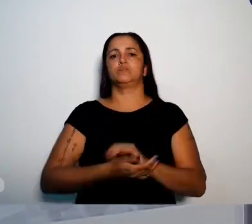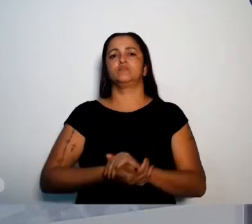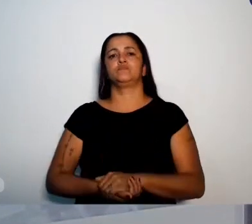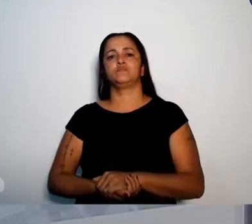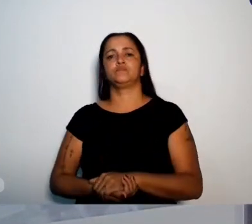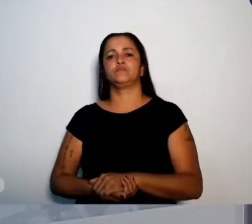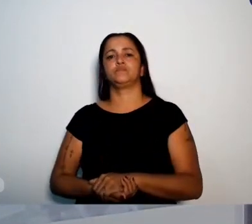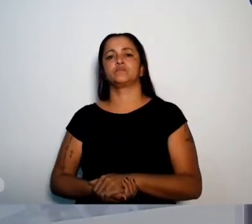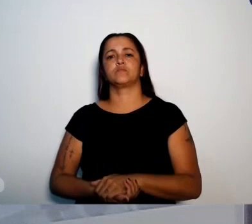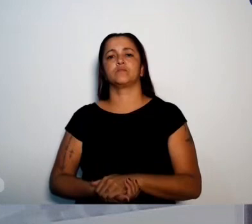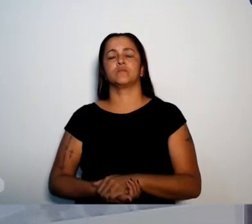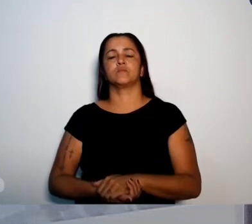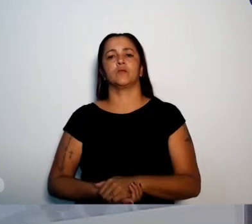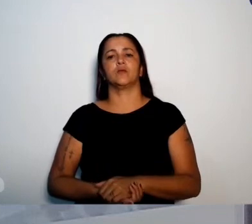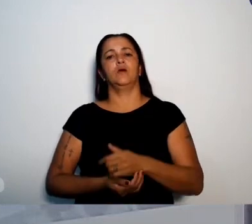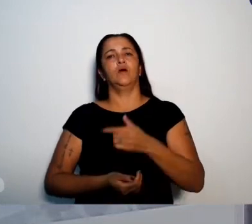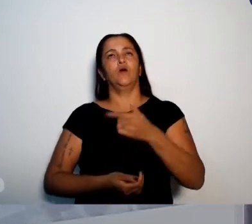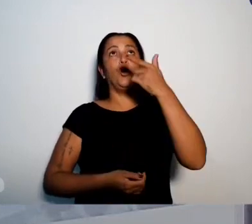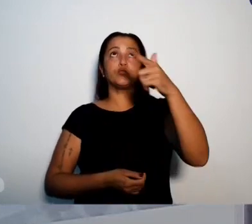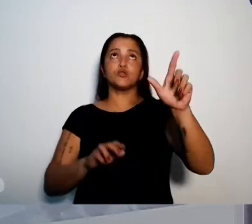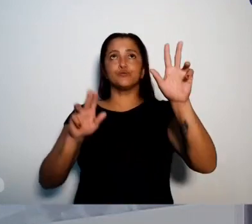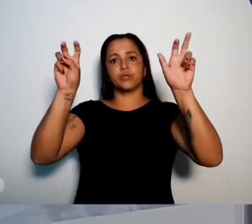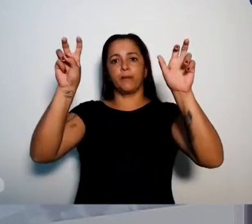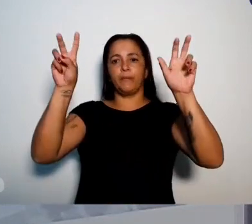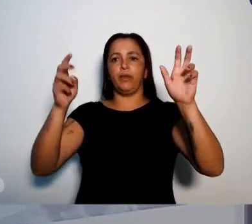Outro assunto também, o requerimento